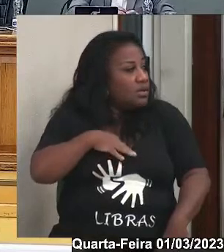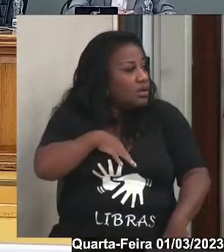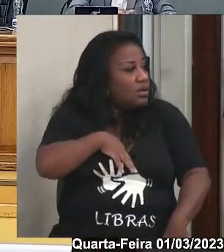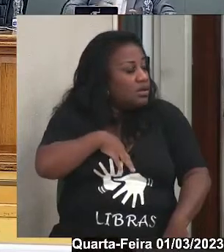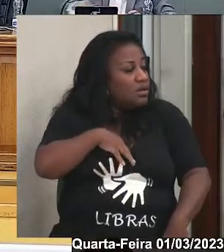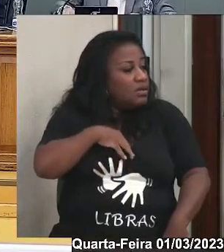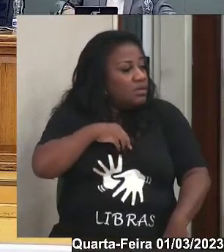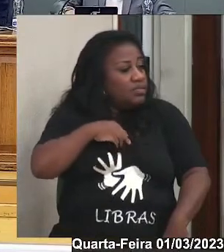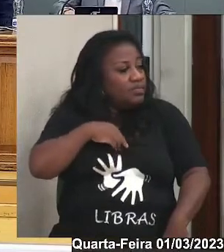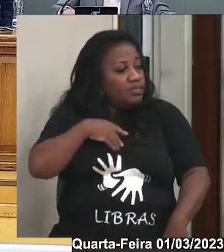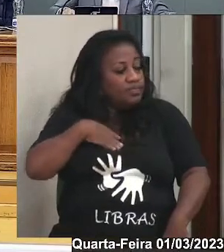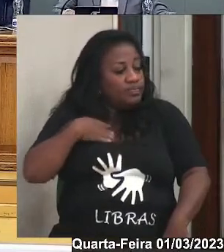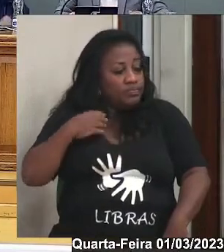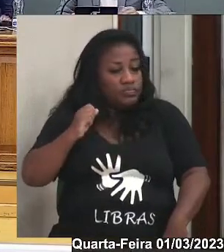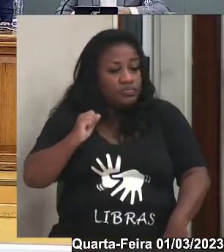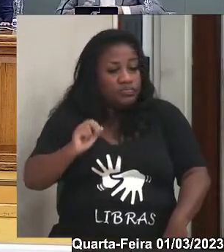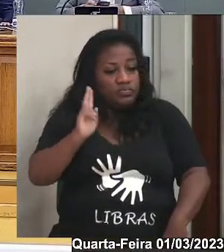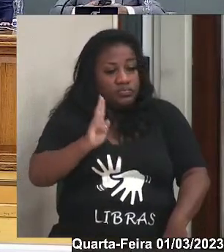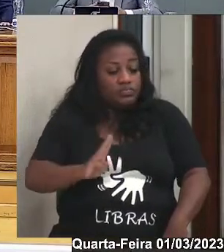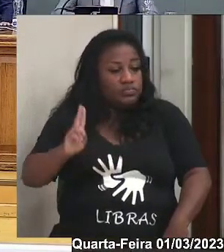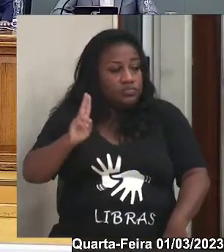usar a tribuna? Concedido. Obrigado.